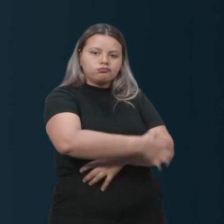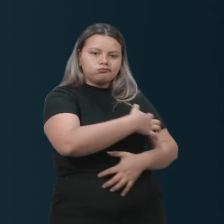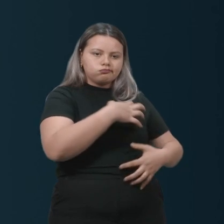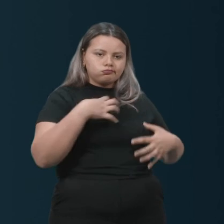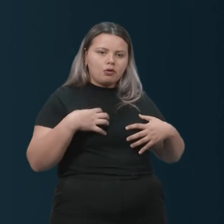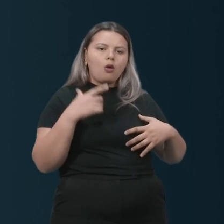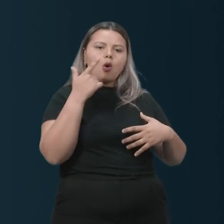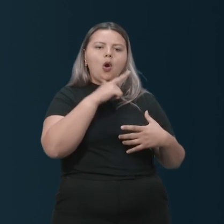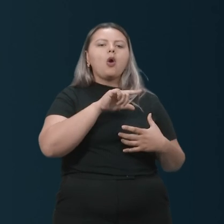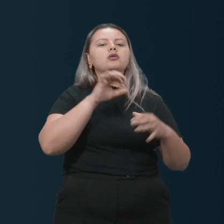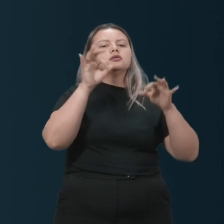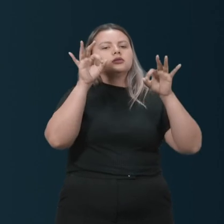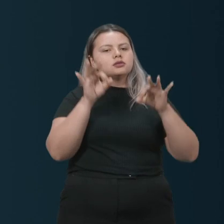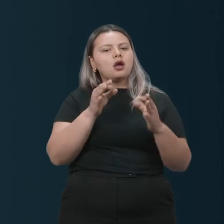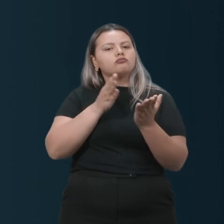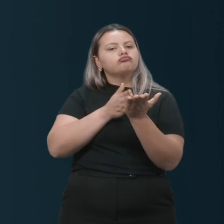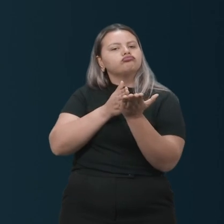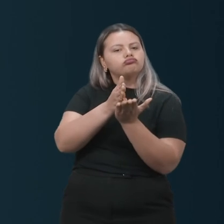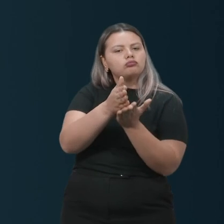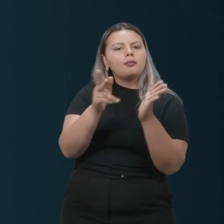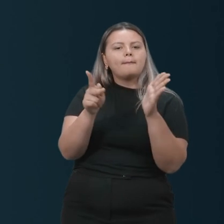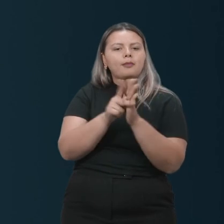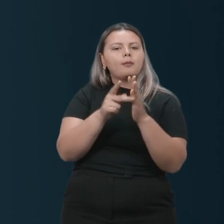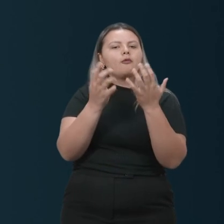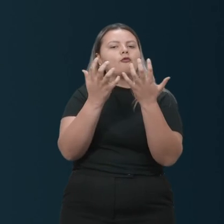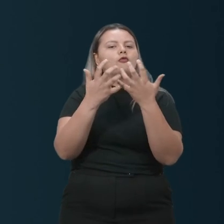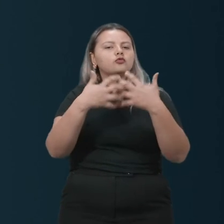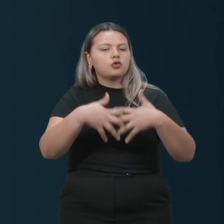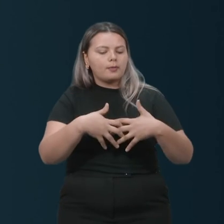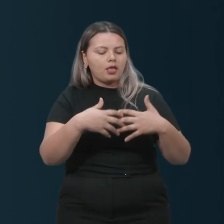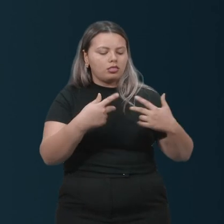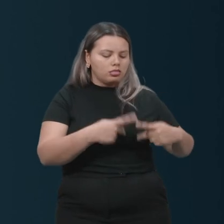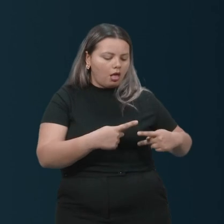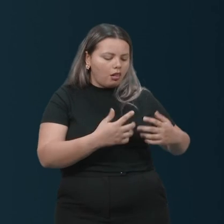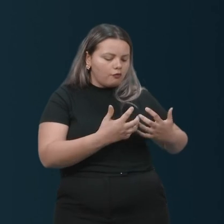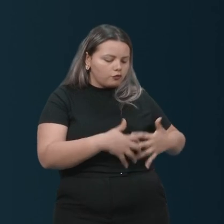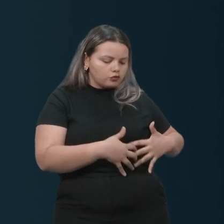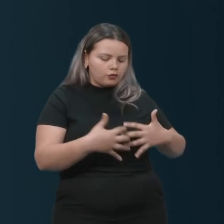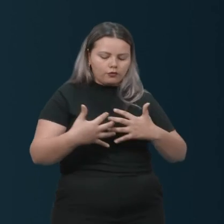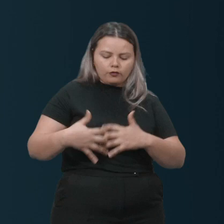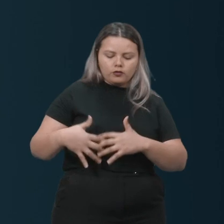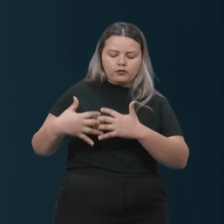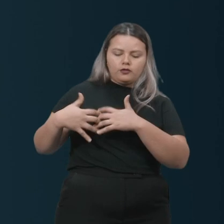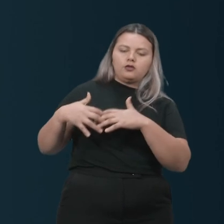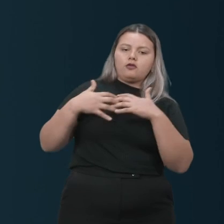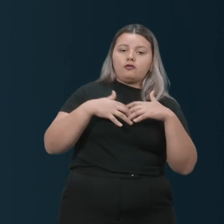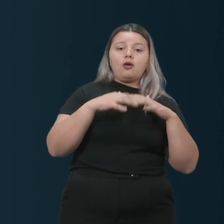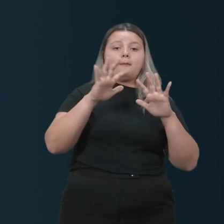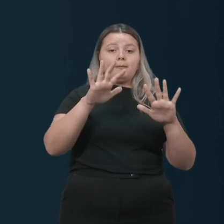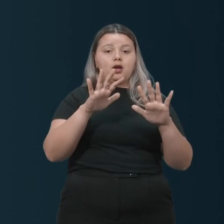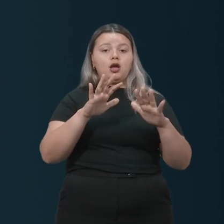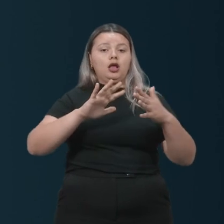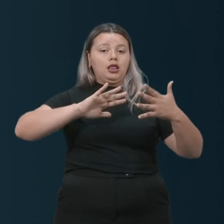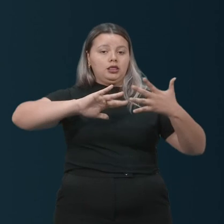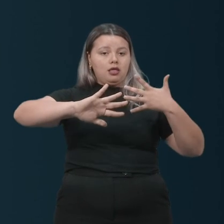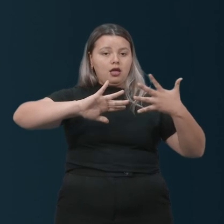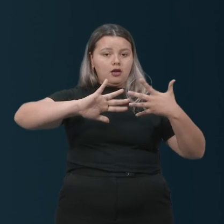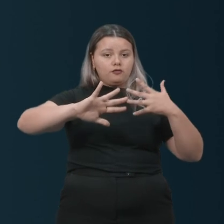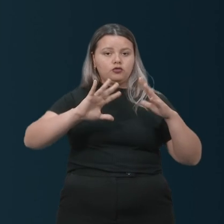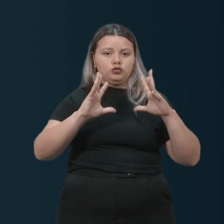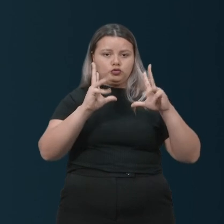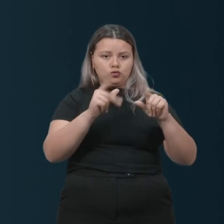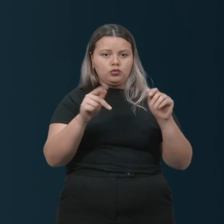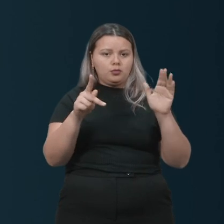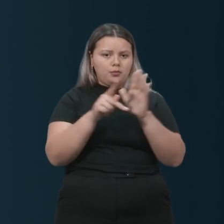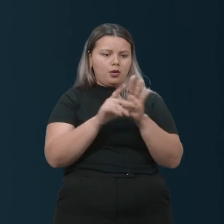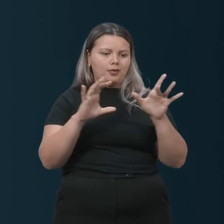um controle mais adequado do funcionamento desse órgão. Como eu disse, nem todo nervo vai ter um